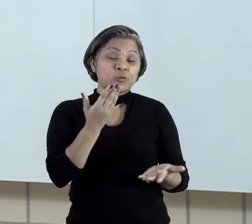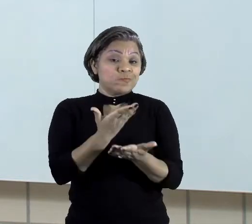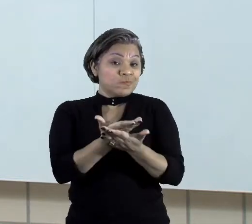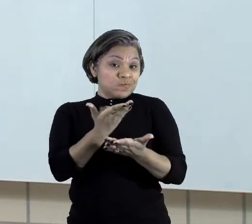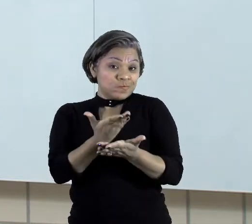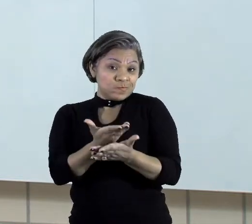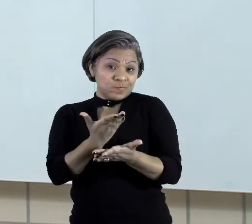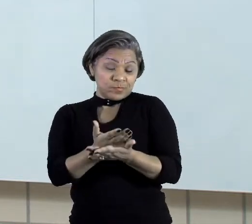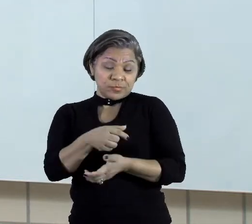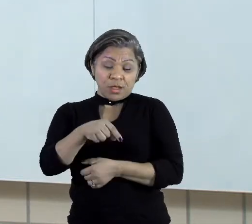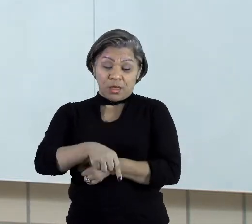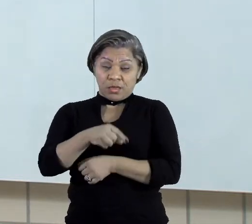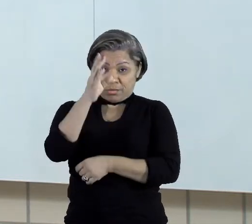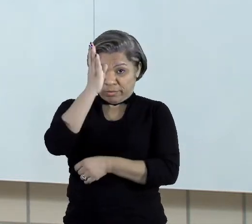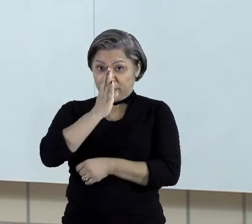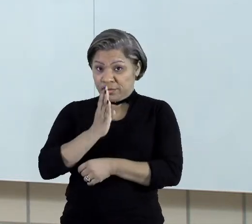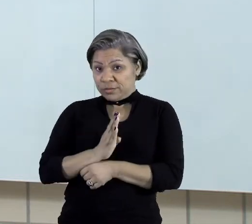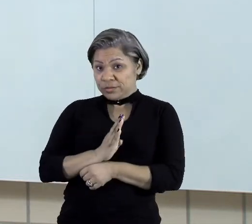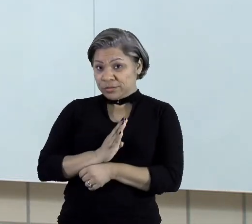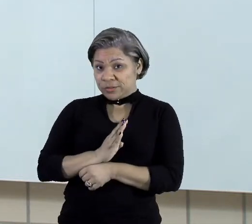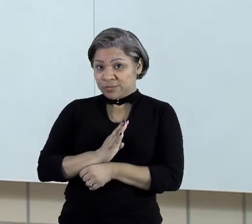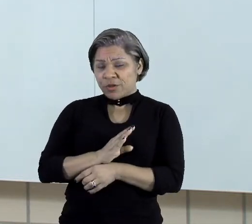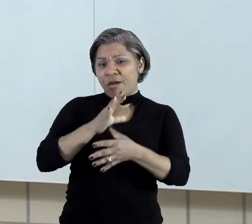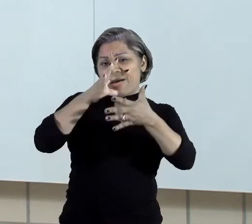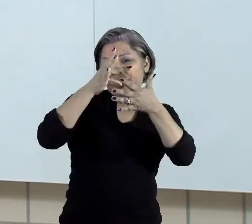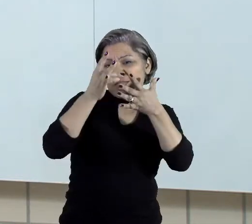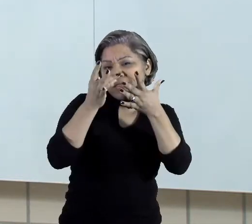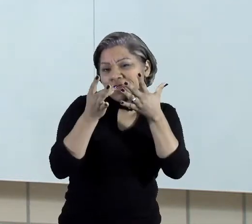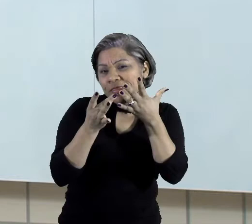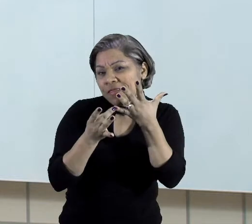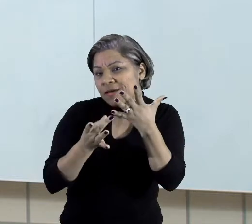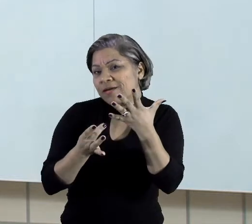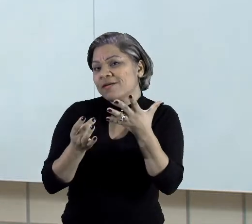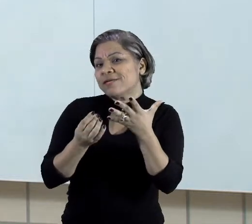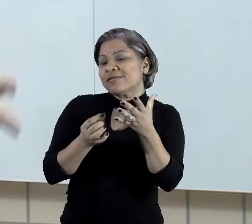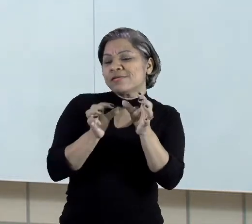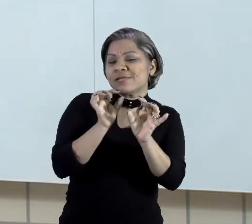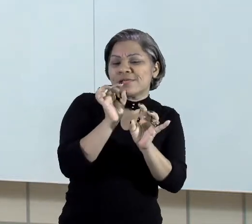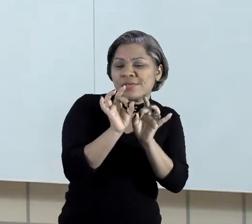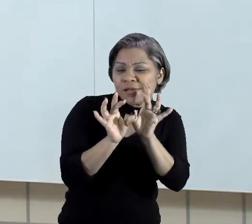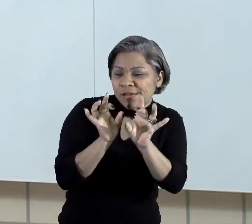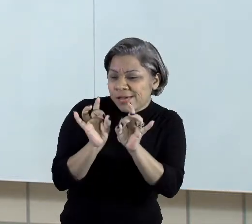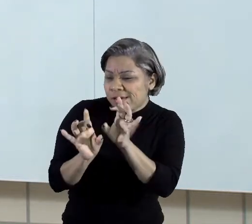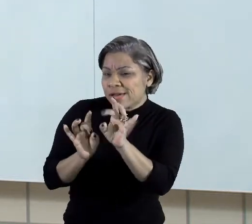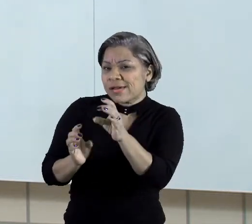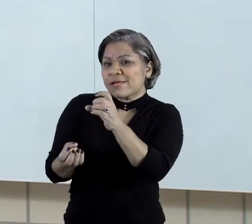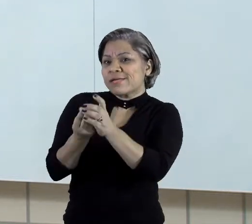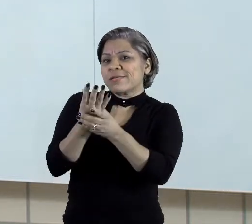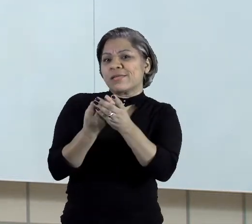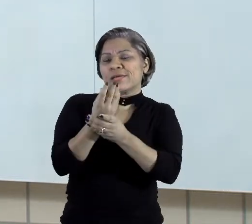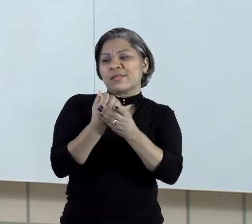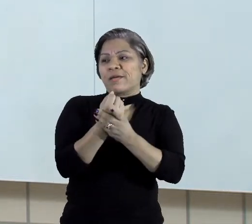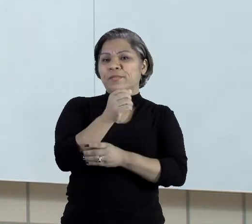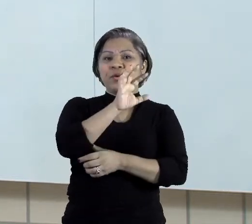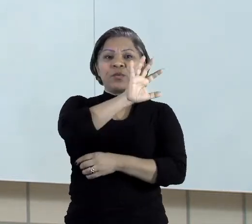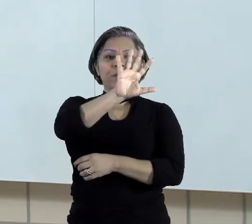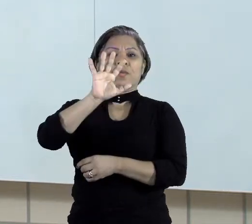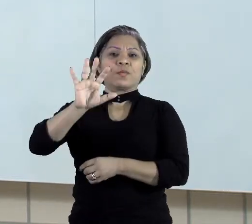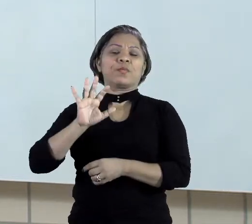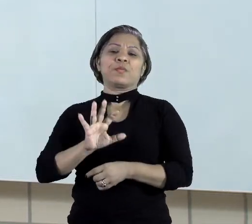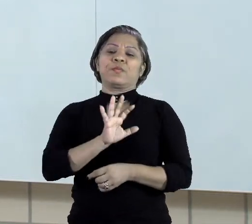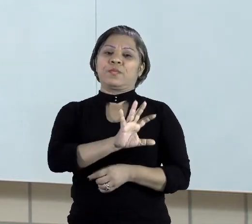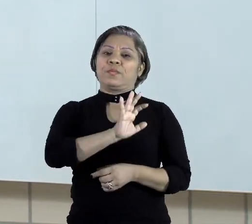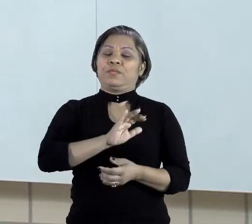sobre o Brasil. E vão detalhar, por exemplo, cada produção em cada região, qual é a representatividade